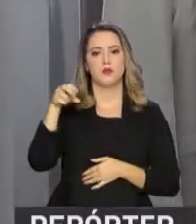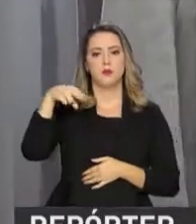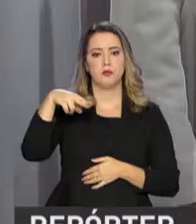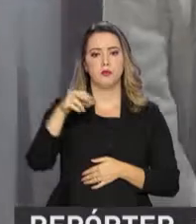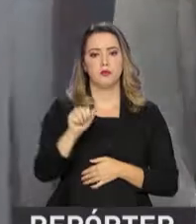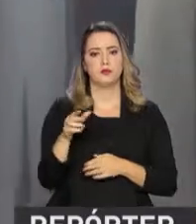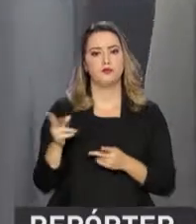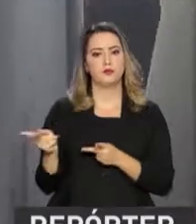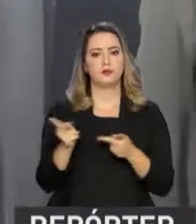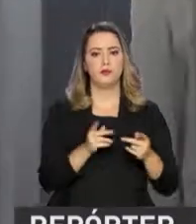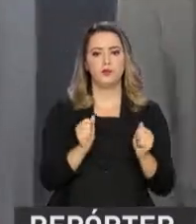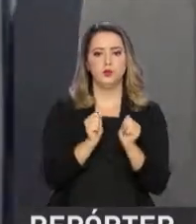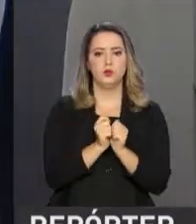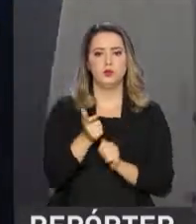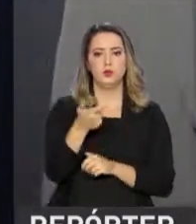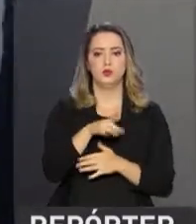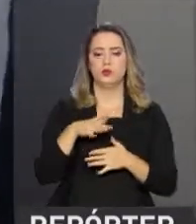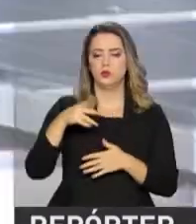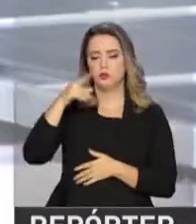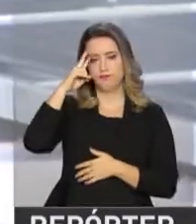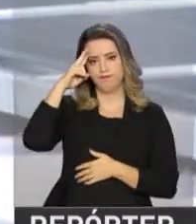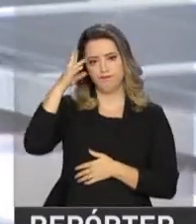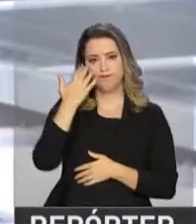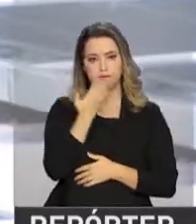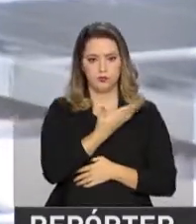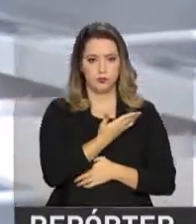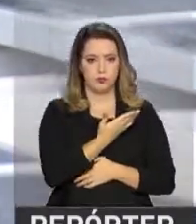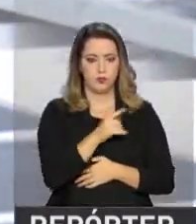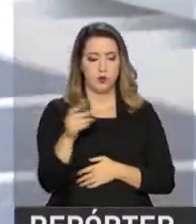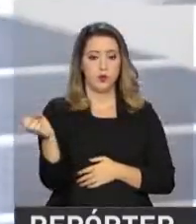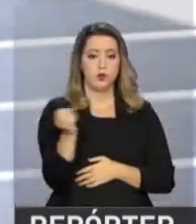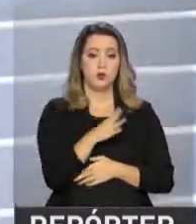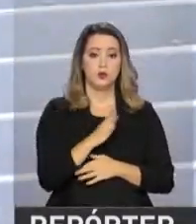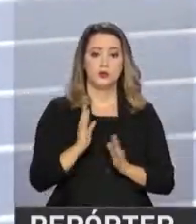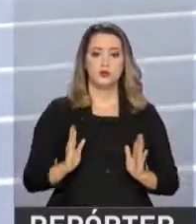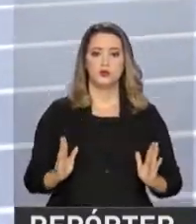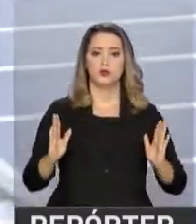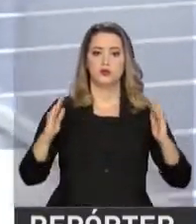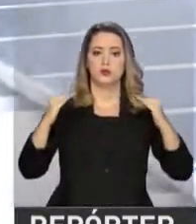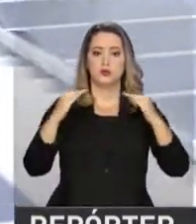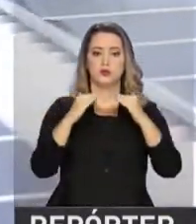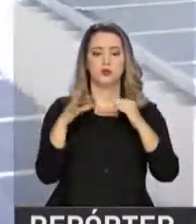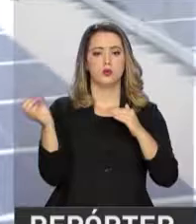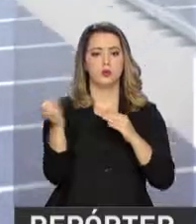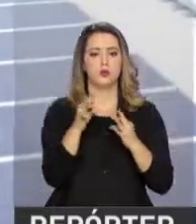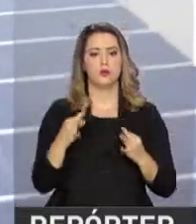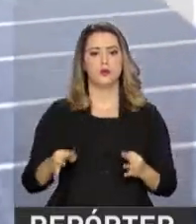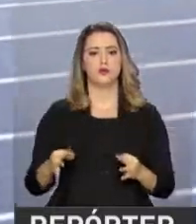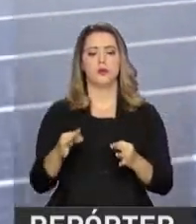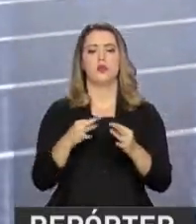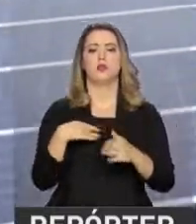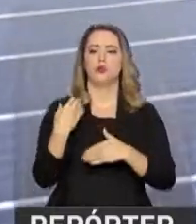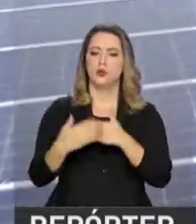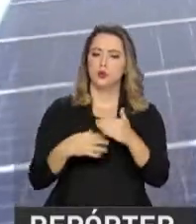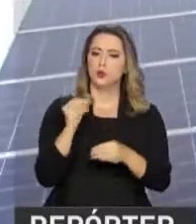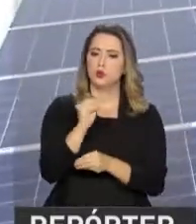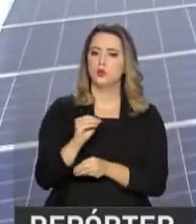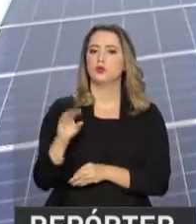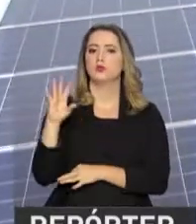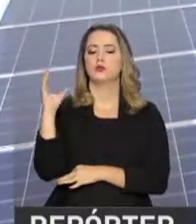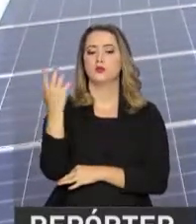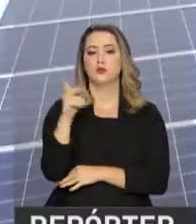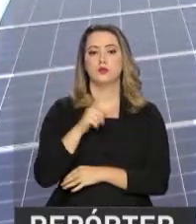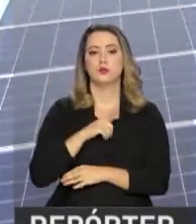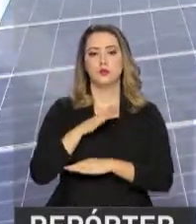local junto com outras autoridades os novos prédios construídos com tecnologias sustentáveis têm